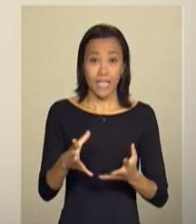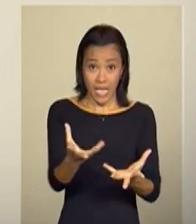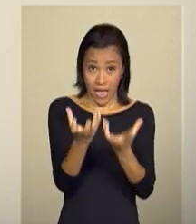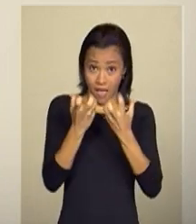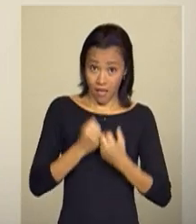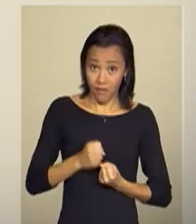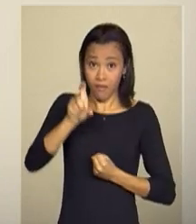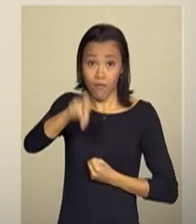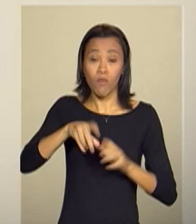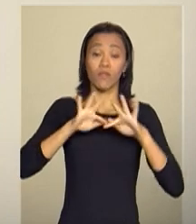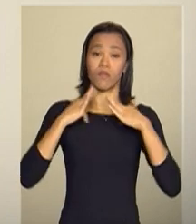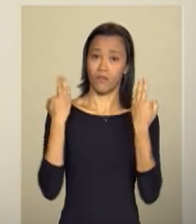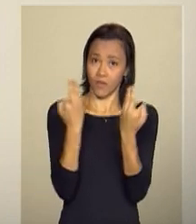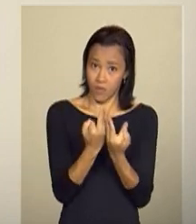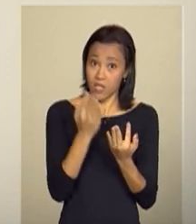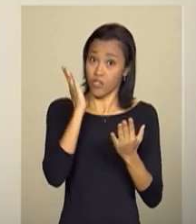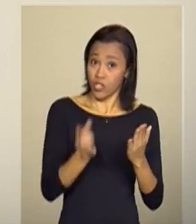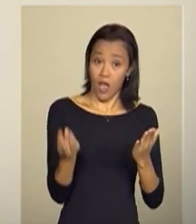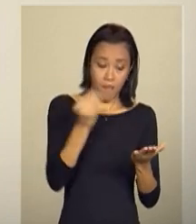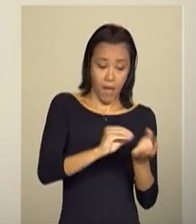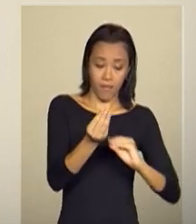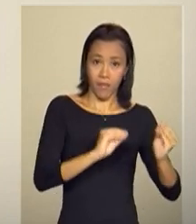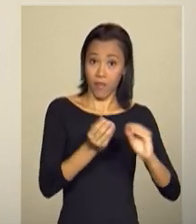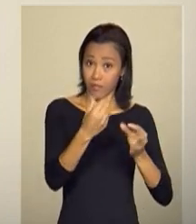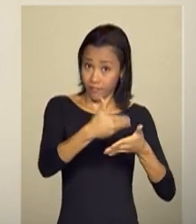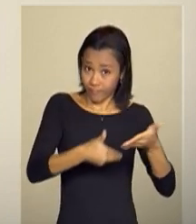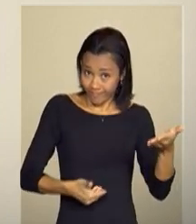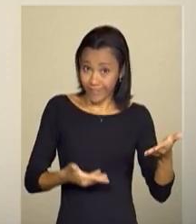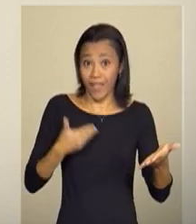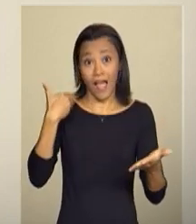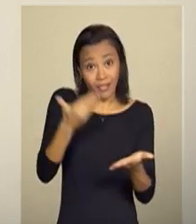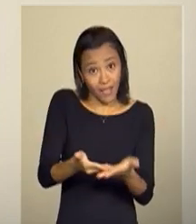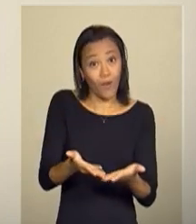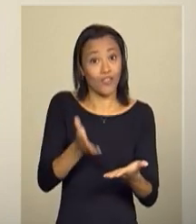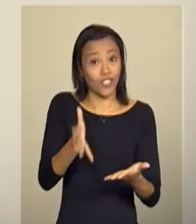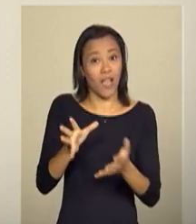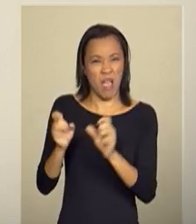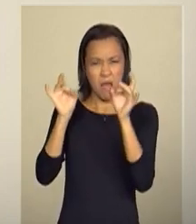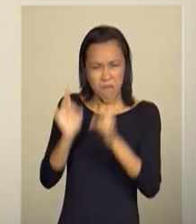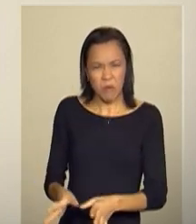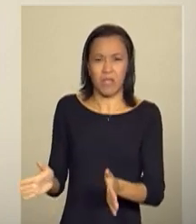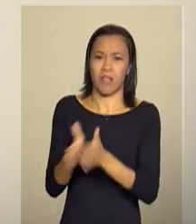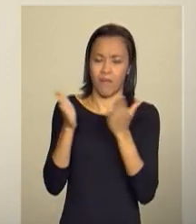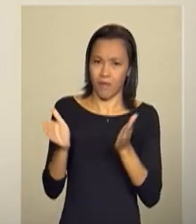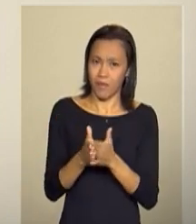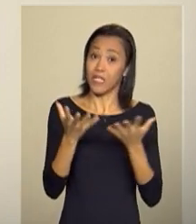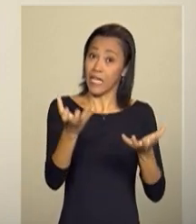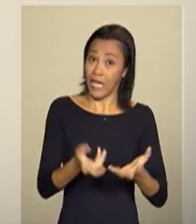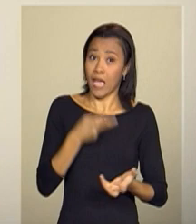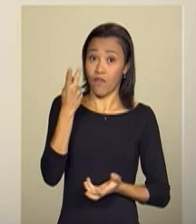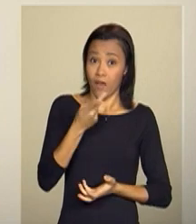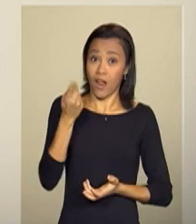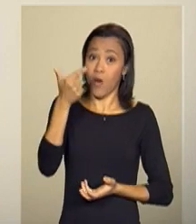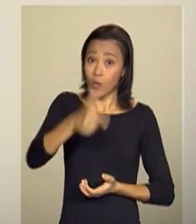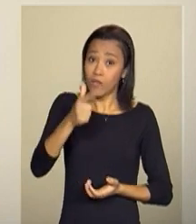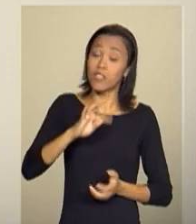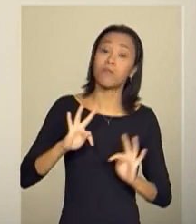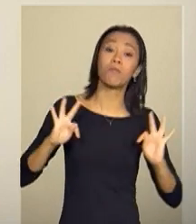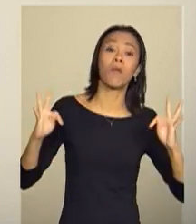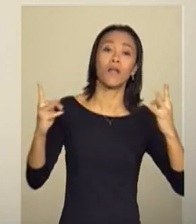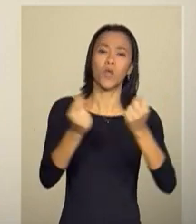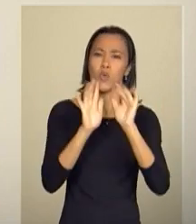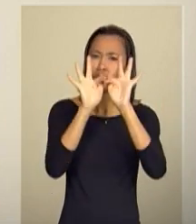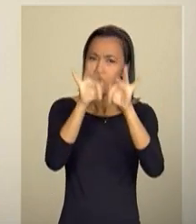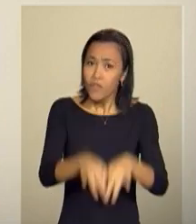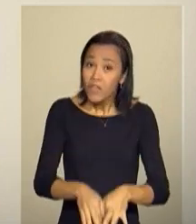recebem o bolsa família cadastrados até agora tenham saído da extrema pobreza Quero repetir para todos Luciano que o